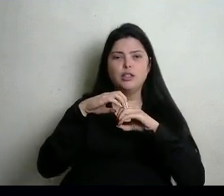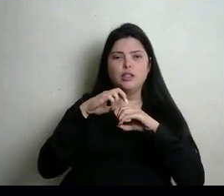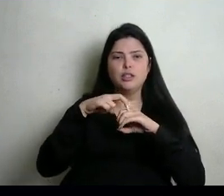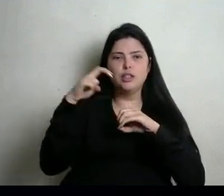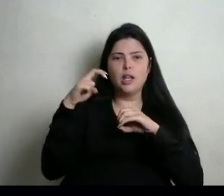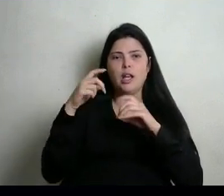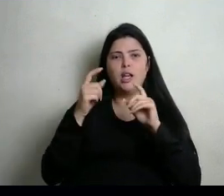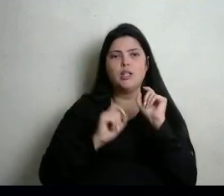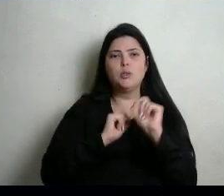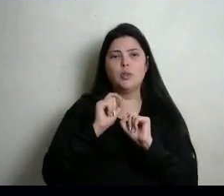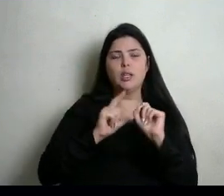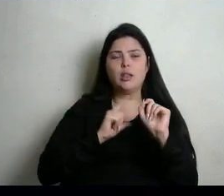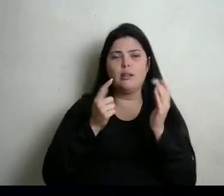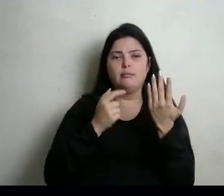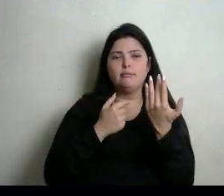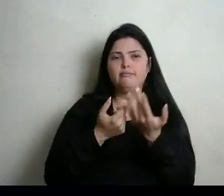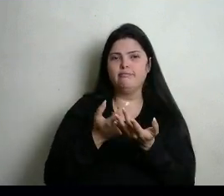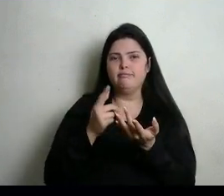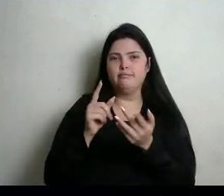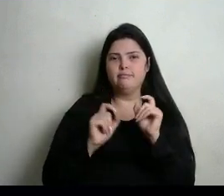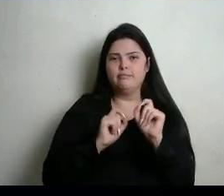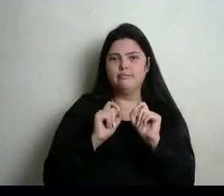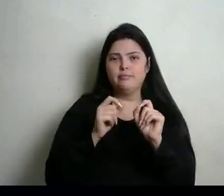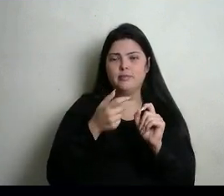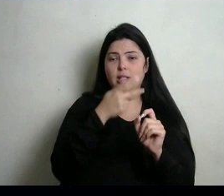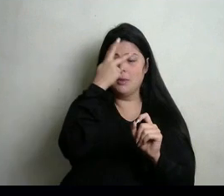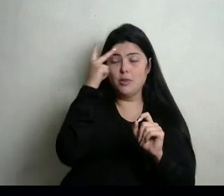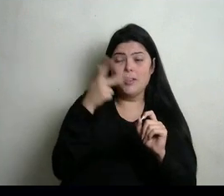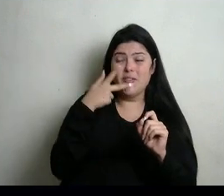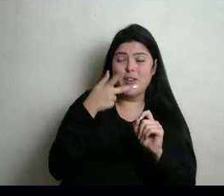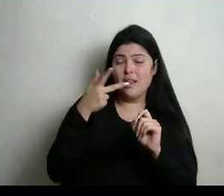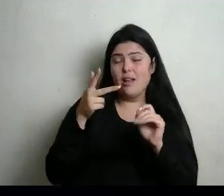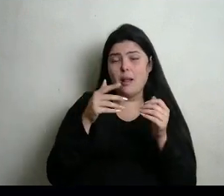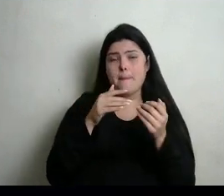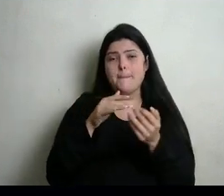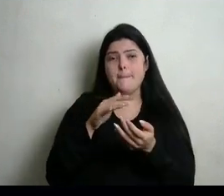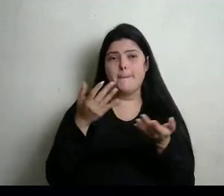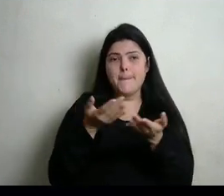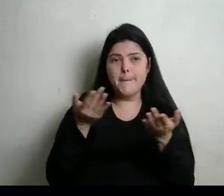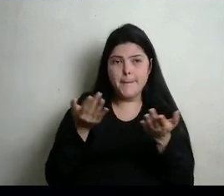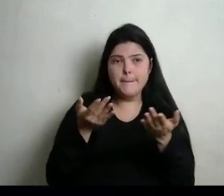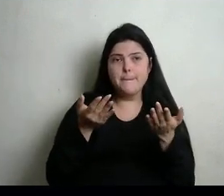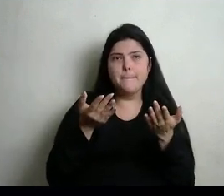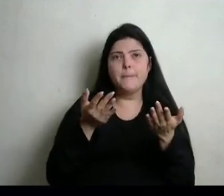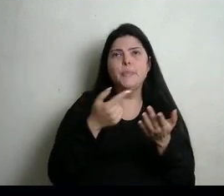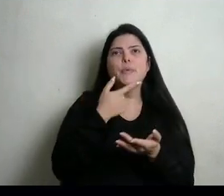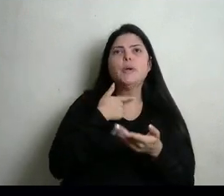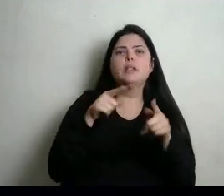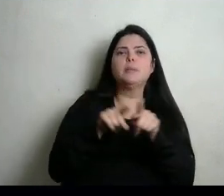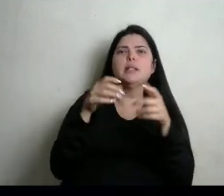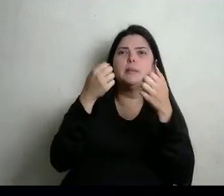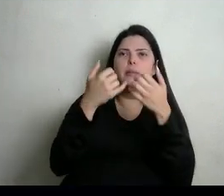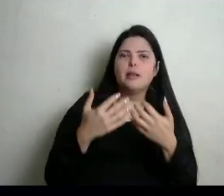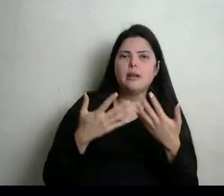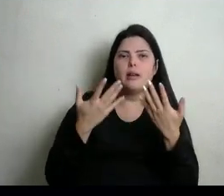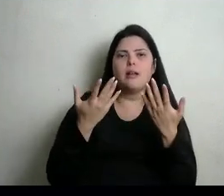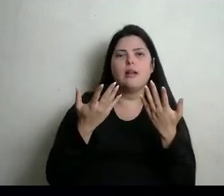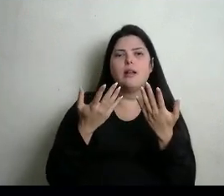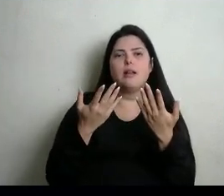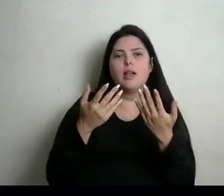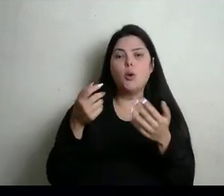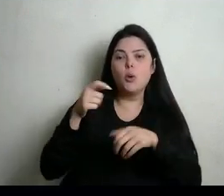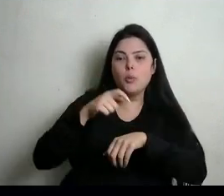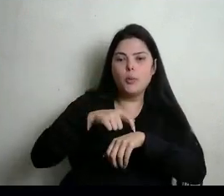trás dele. Que muito se fala, né, hoje em dia, e a gente gosta muito de hype, esse é um assunto que está muito no hype.